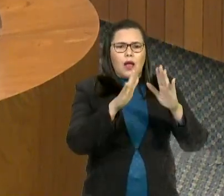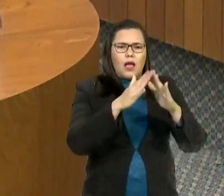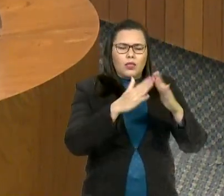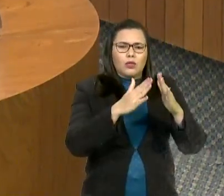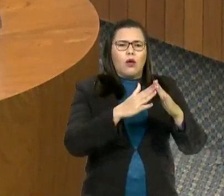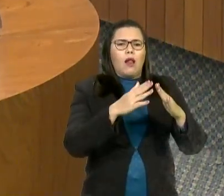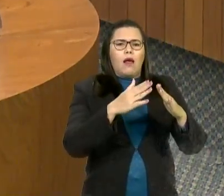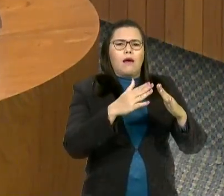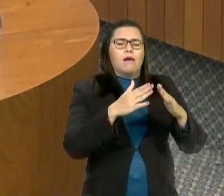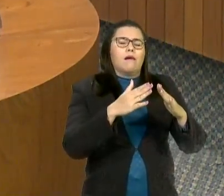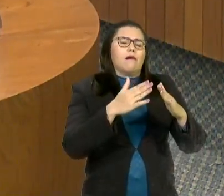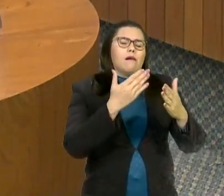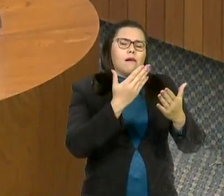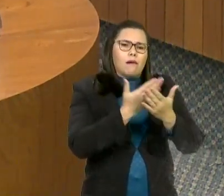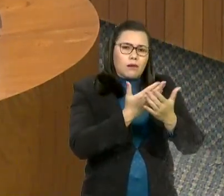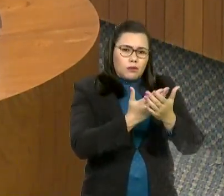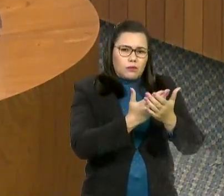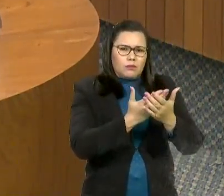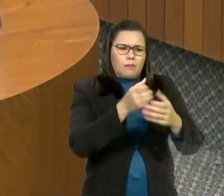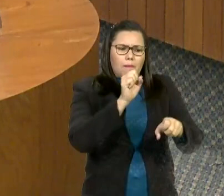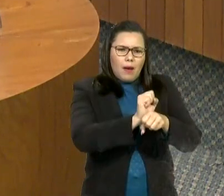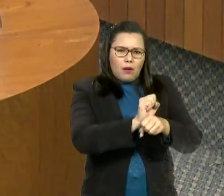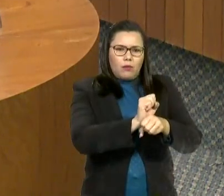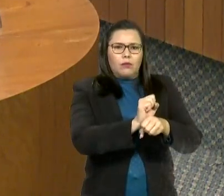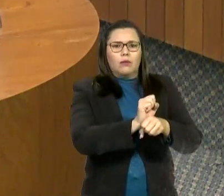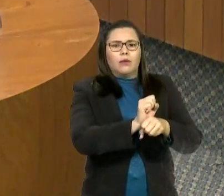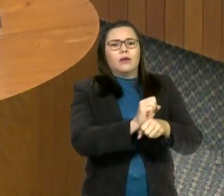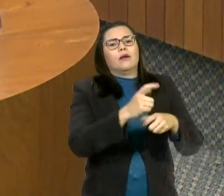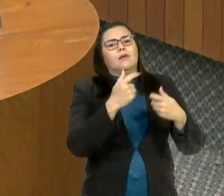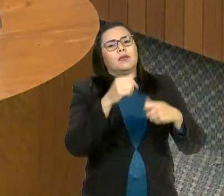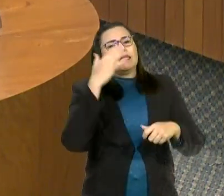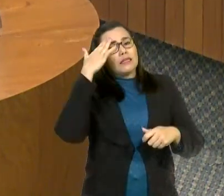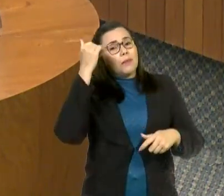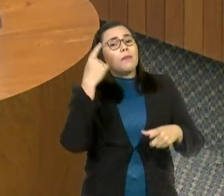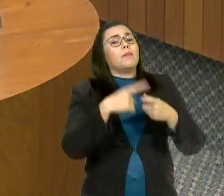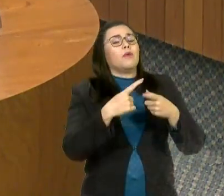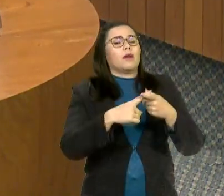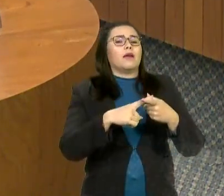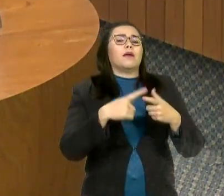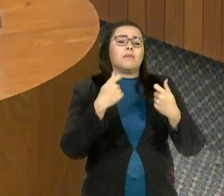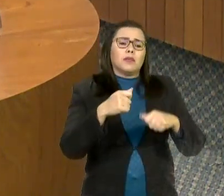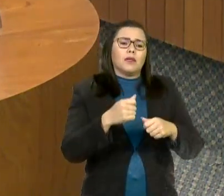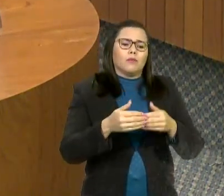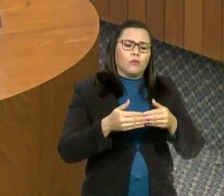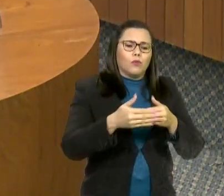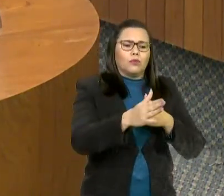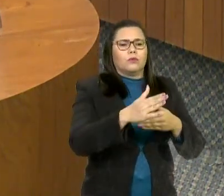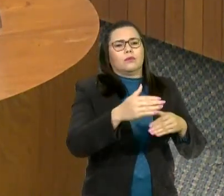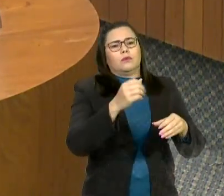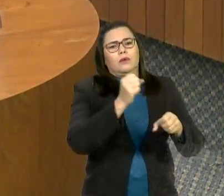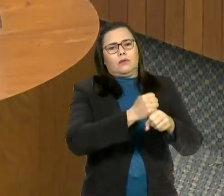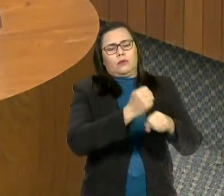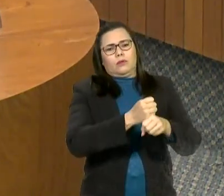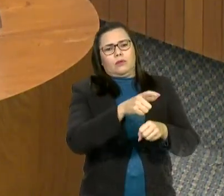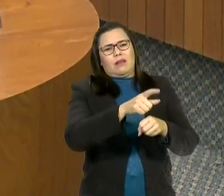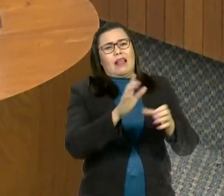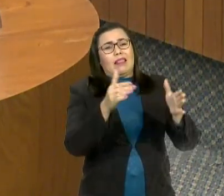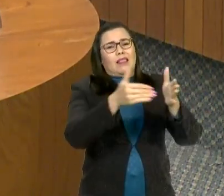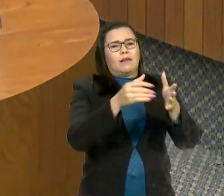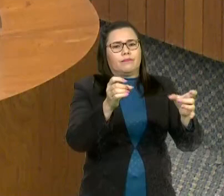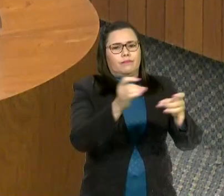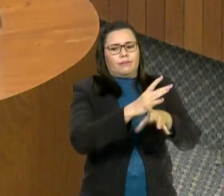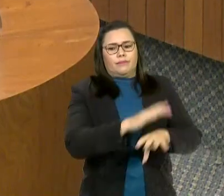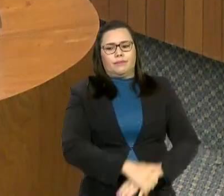Arruda. Pois não, deputado, a sua parte aqui. Pois não, deputado. O município de Santa Luzia também, deputado, ele tem